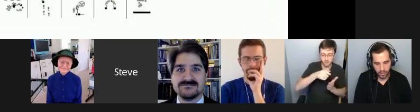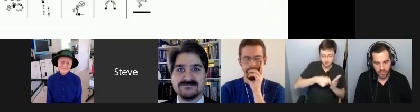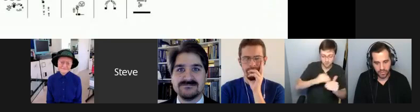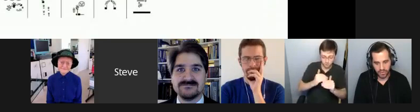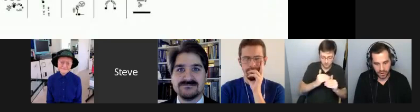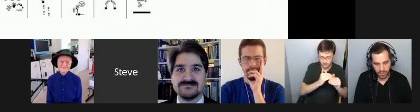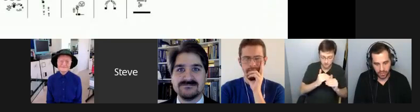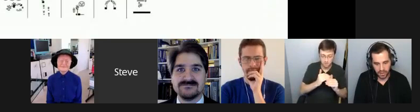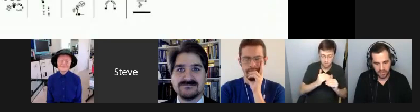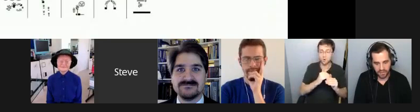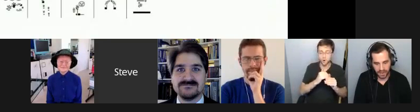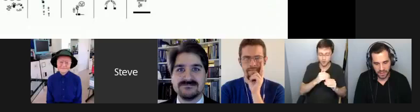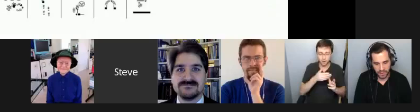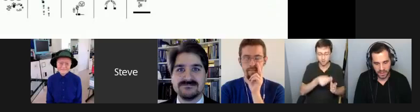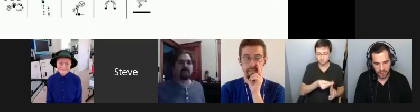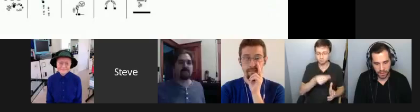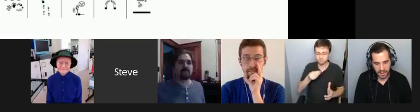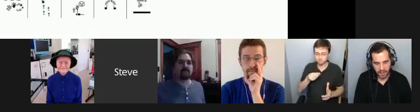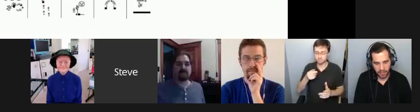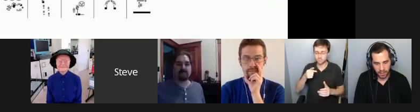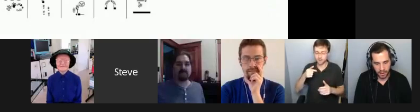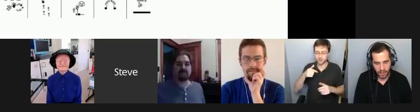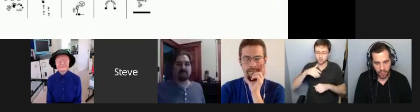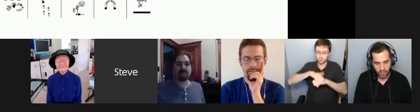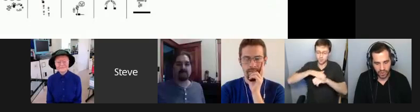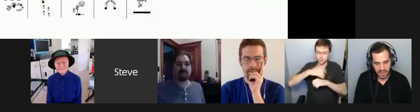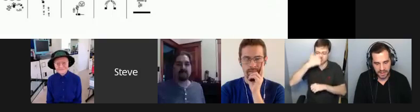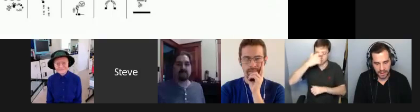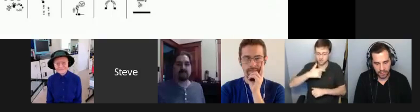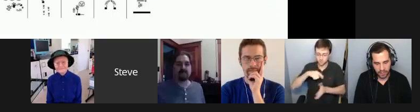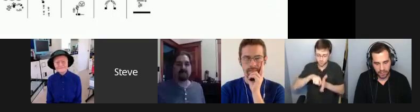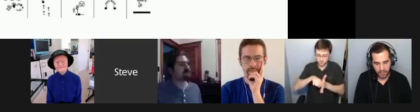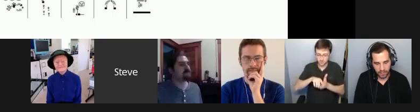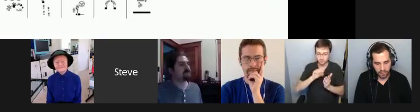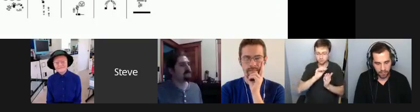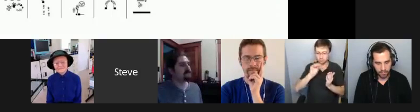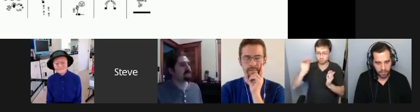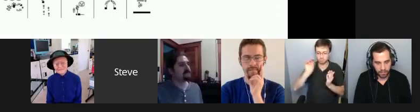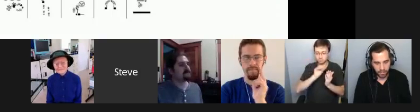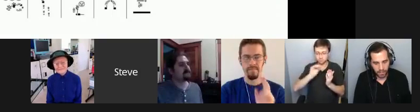O grupo discutiu e fez o texto padrão utilizando